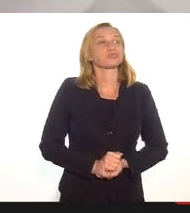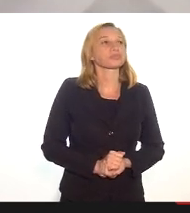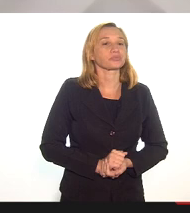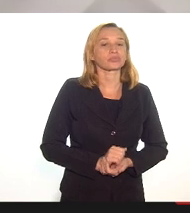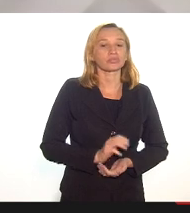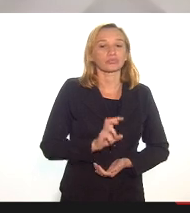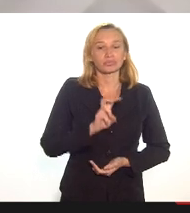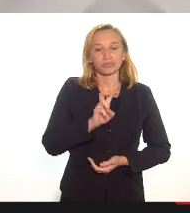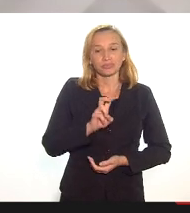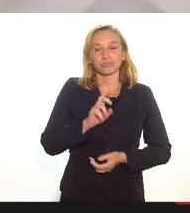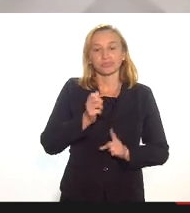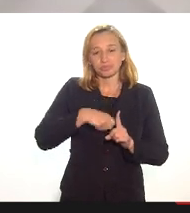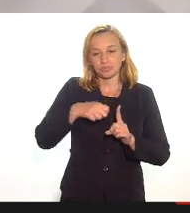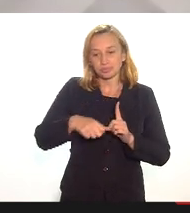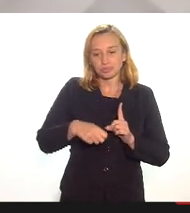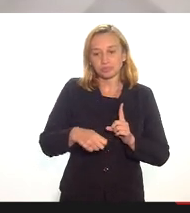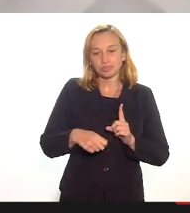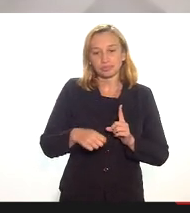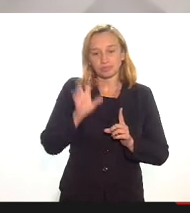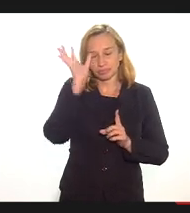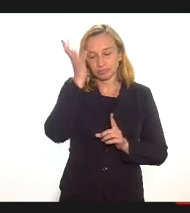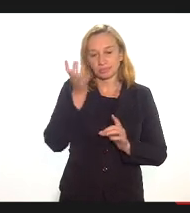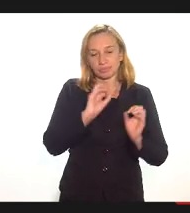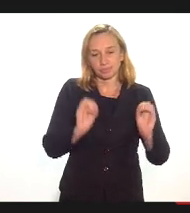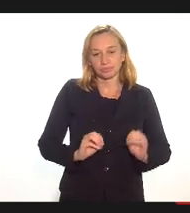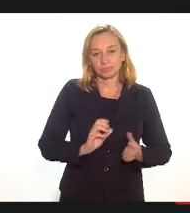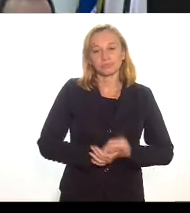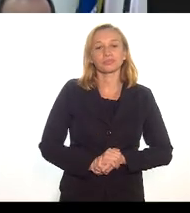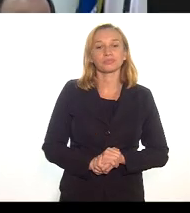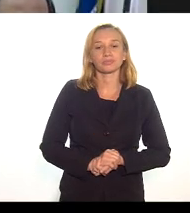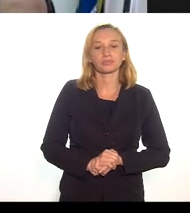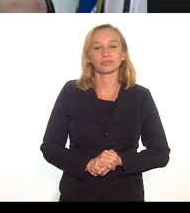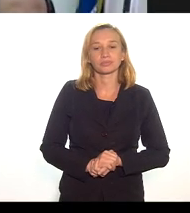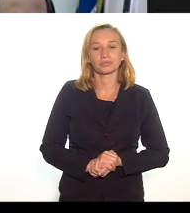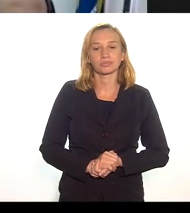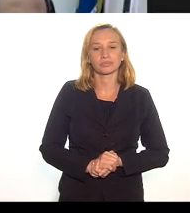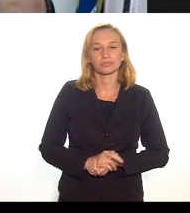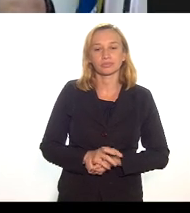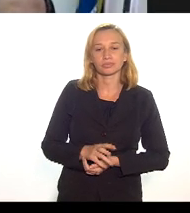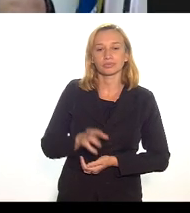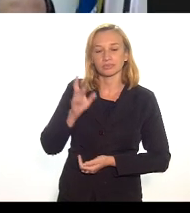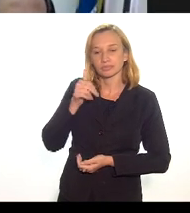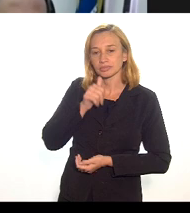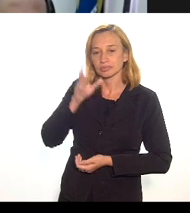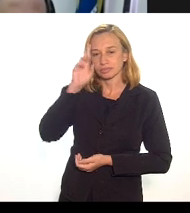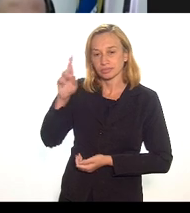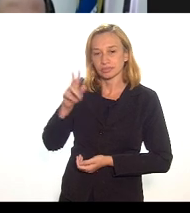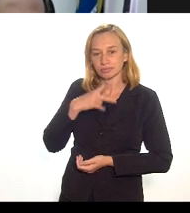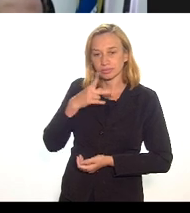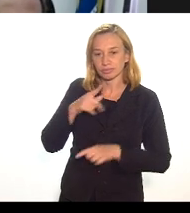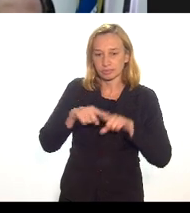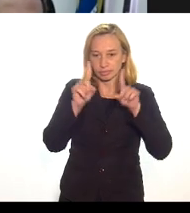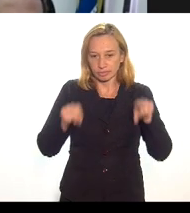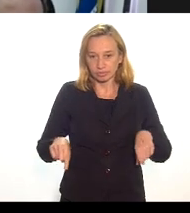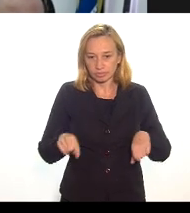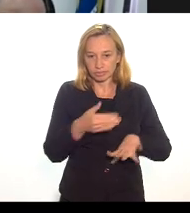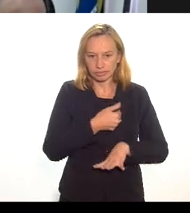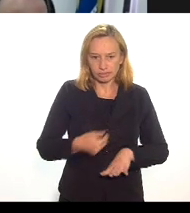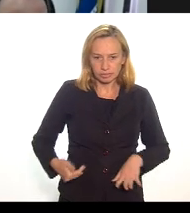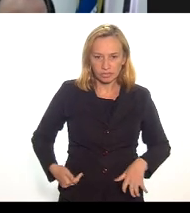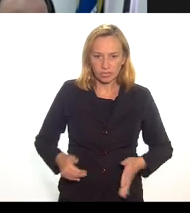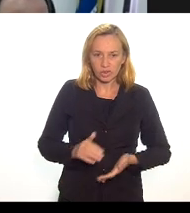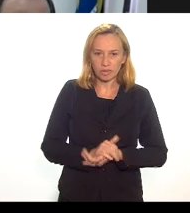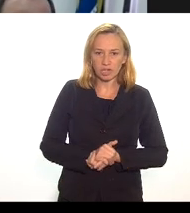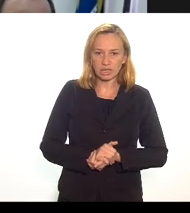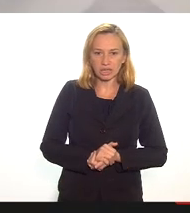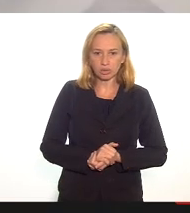vão 5 meses sem essa solução. Né? Quando a senhora coloca a questão dos servidores, a